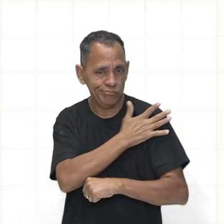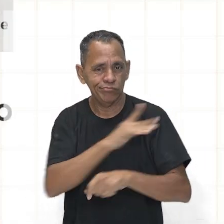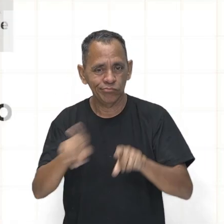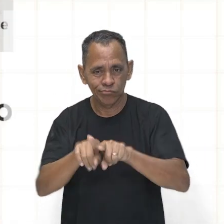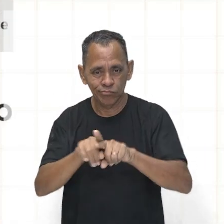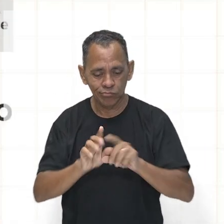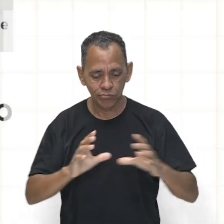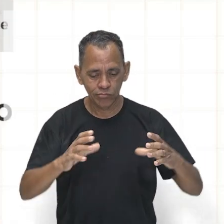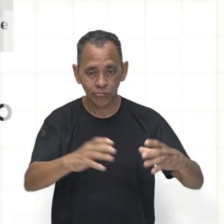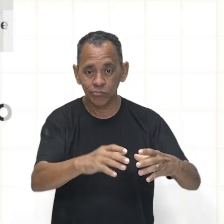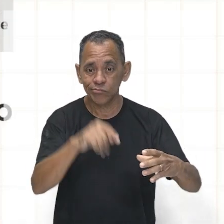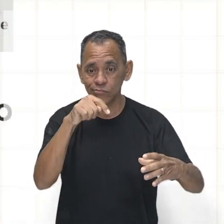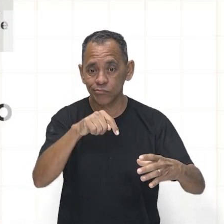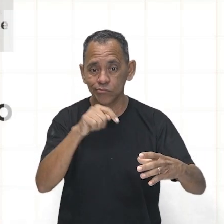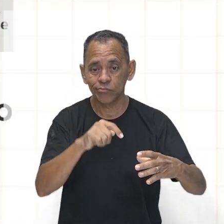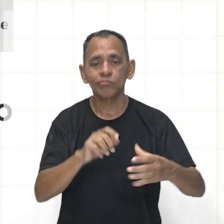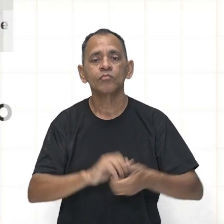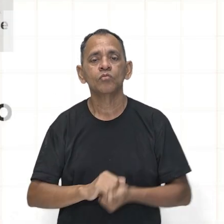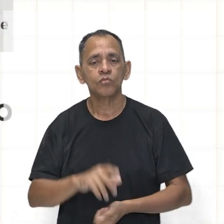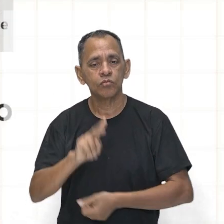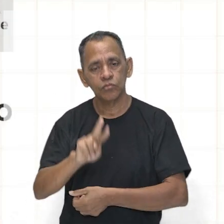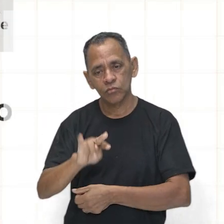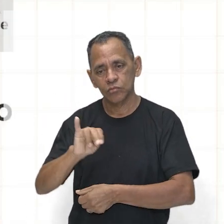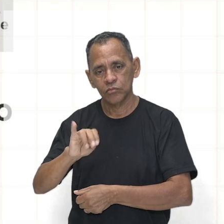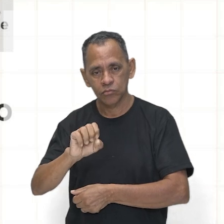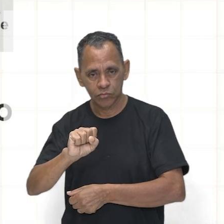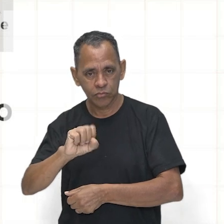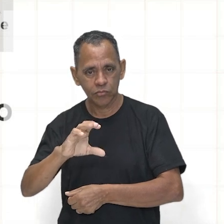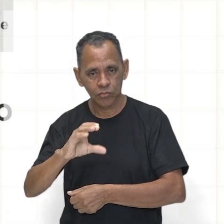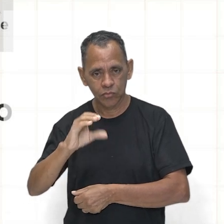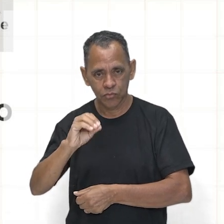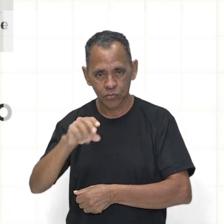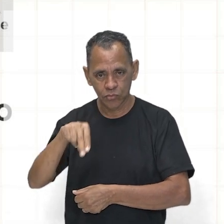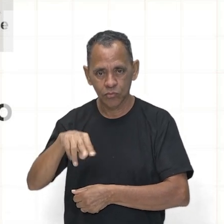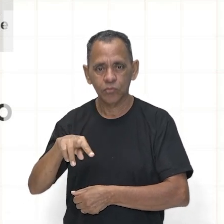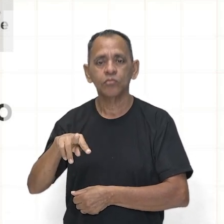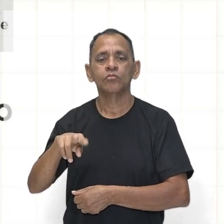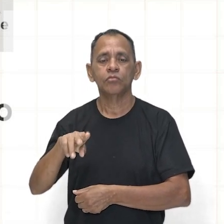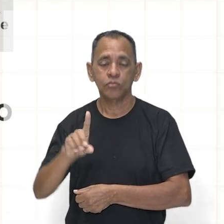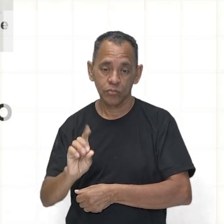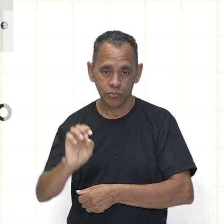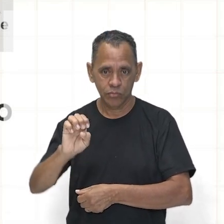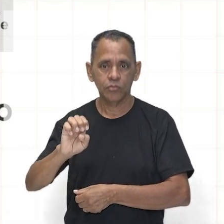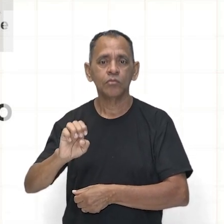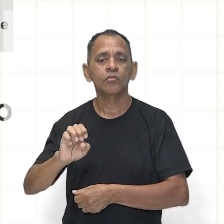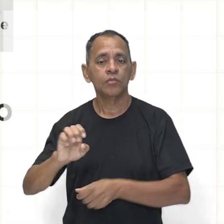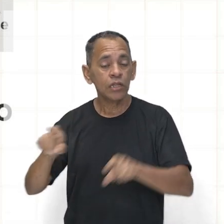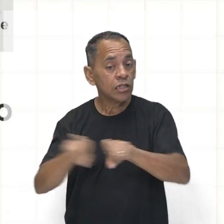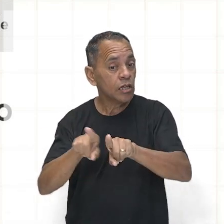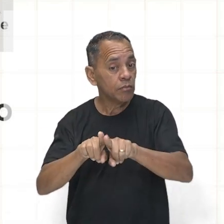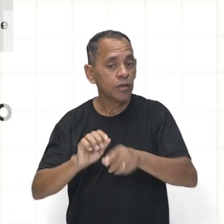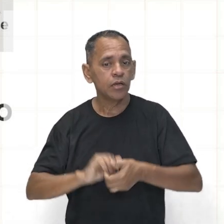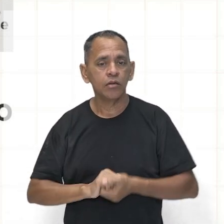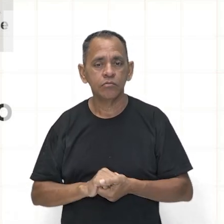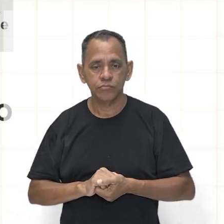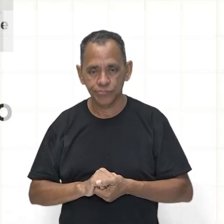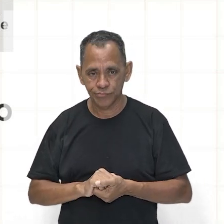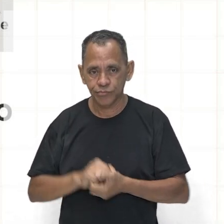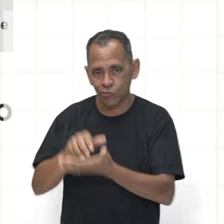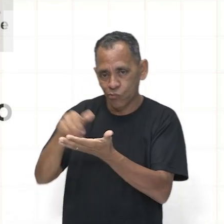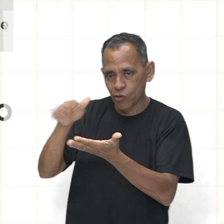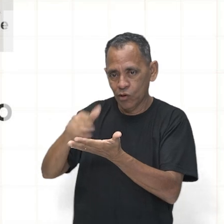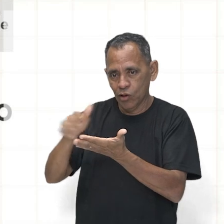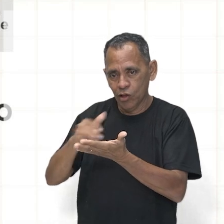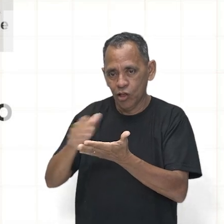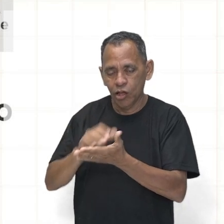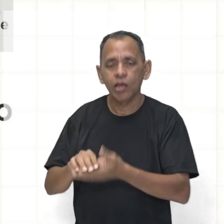O gabinete ministerial, chefiado pelo Visconde de Ouro Preto, foi deposto. Ele se demitiu e, por